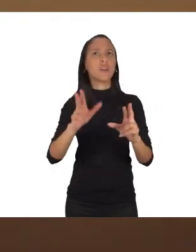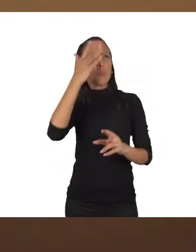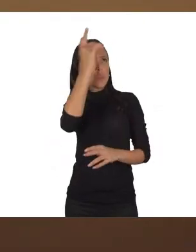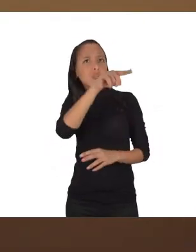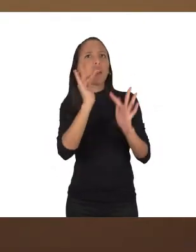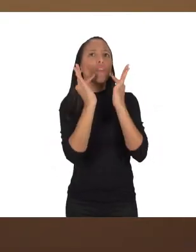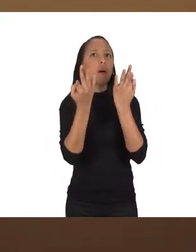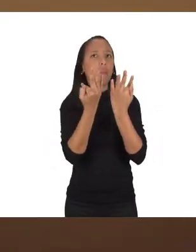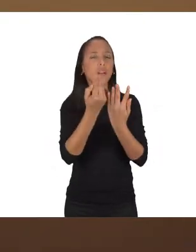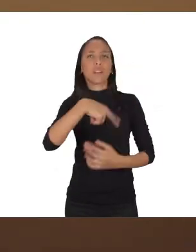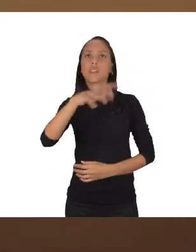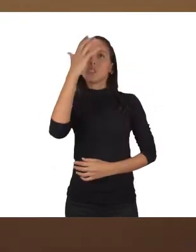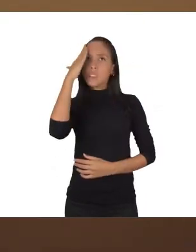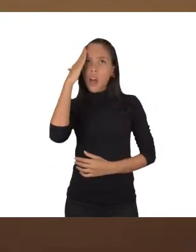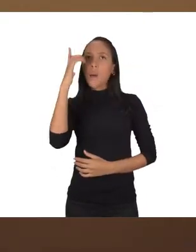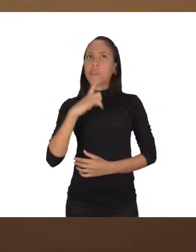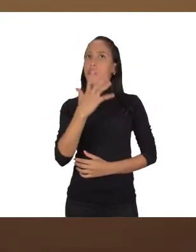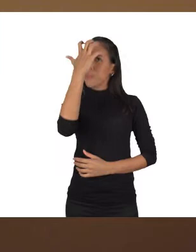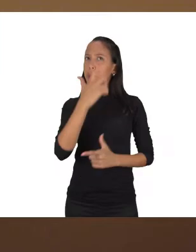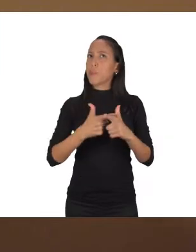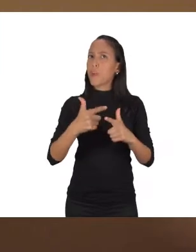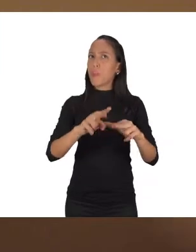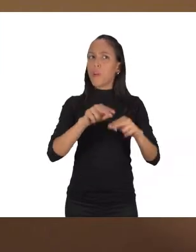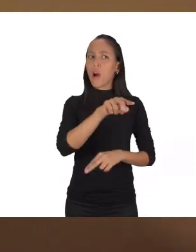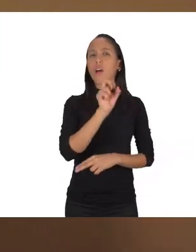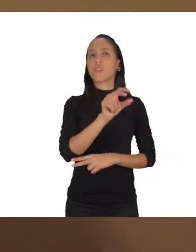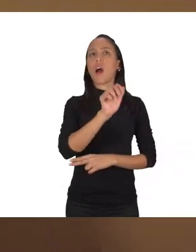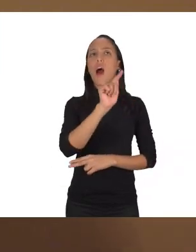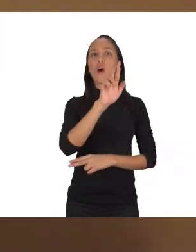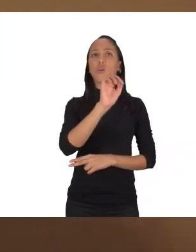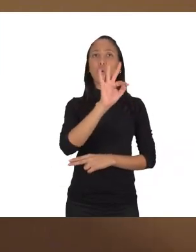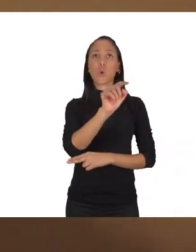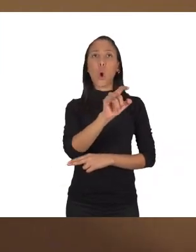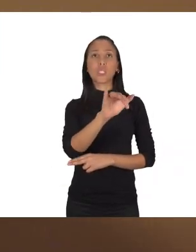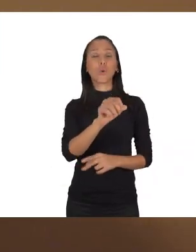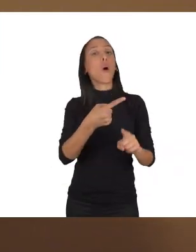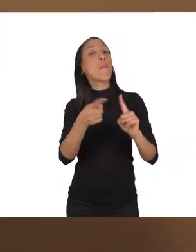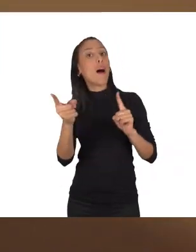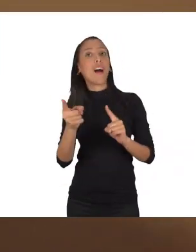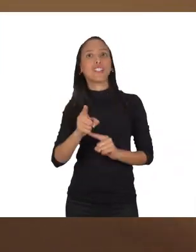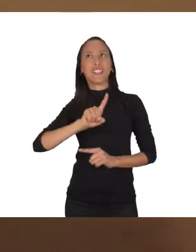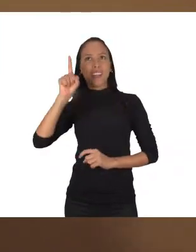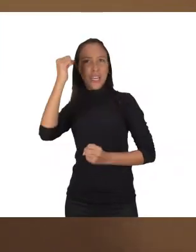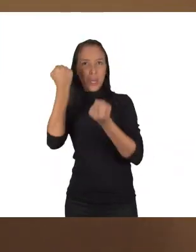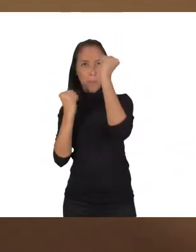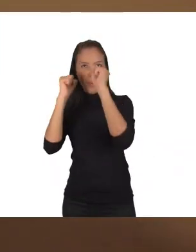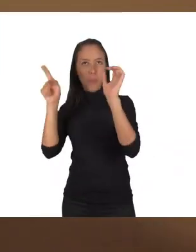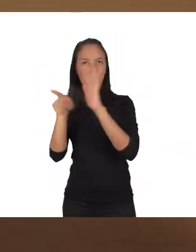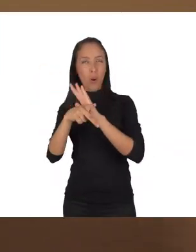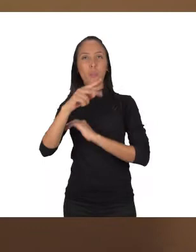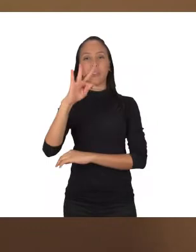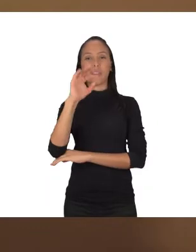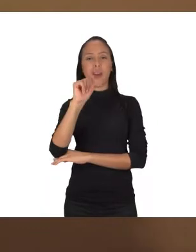sabemos da gravidade que é a exposição a agrotóxicos. Só que no caso da produção de tabaco, essa situação ela se agrava, porque a